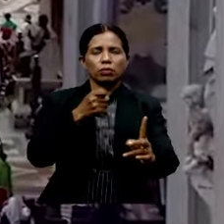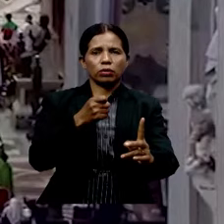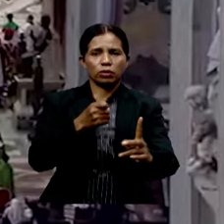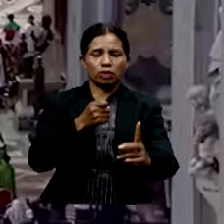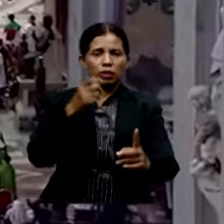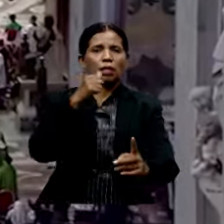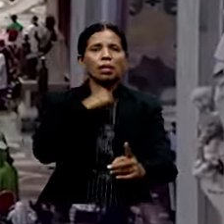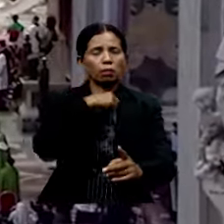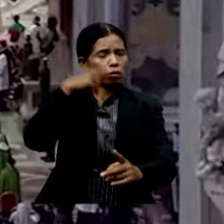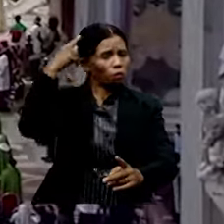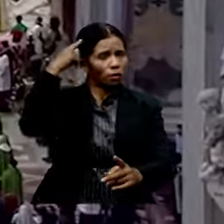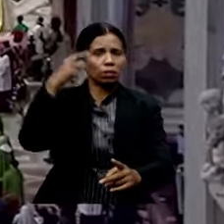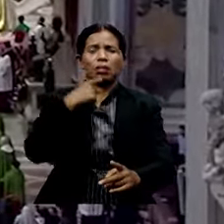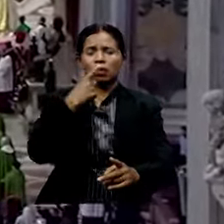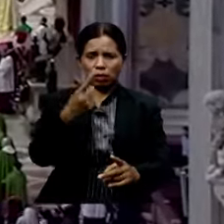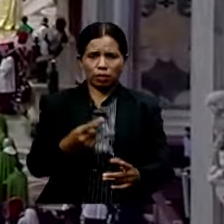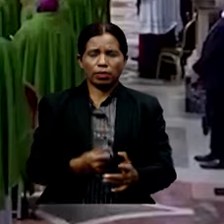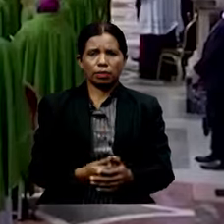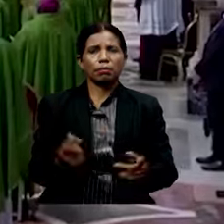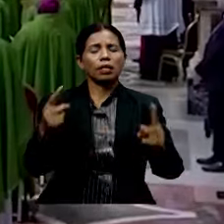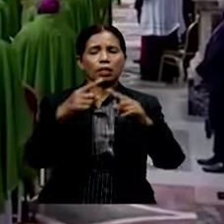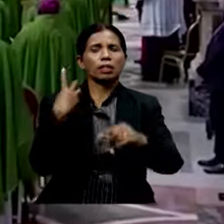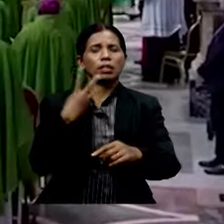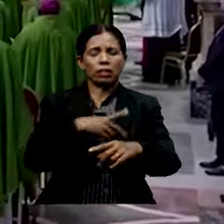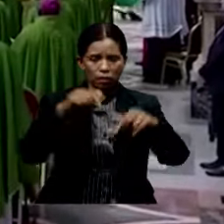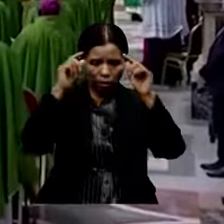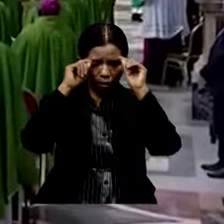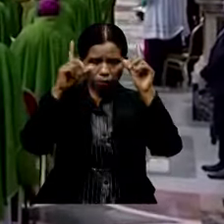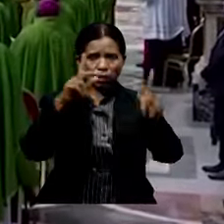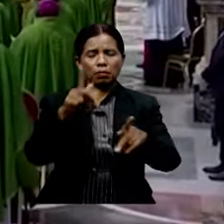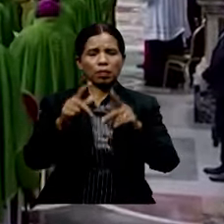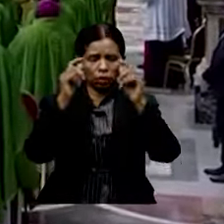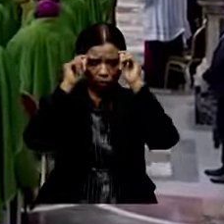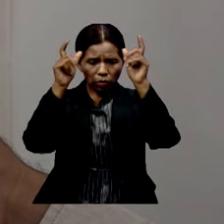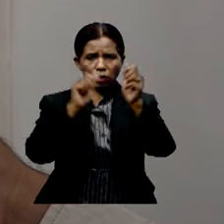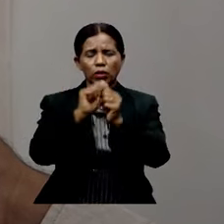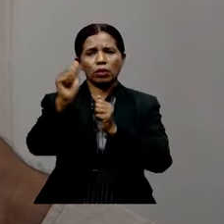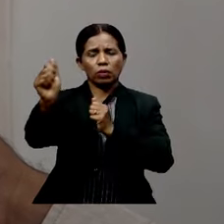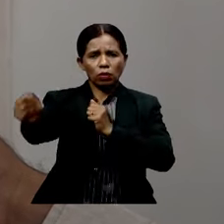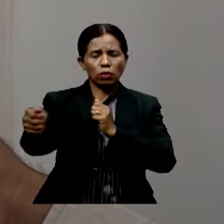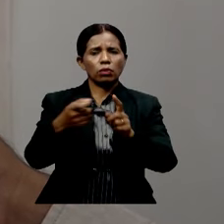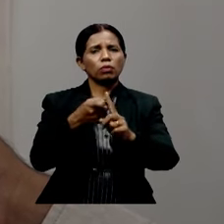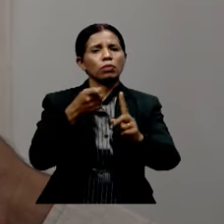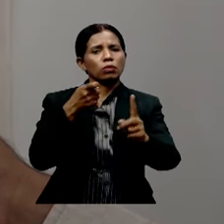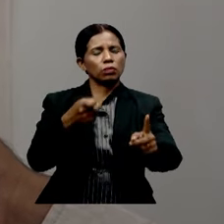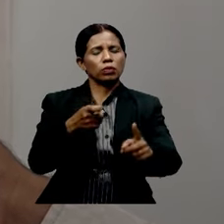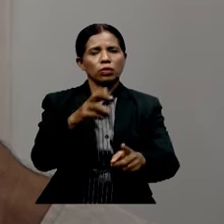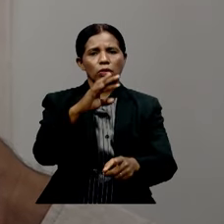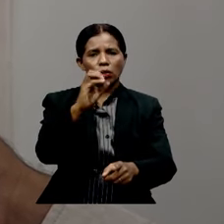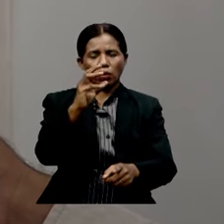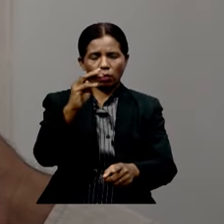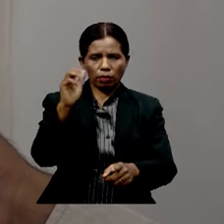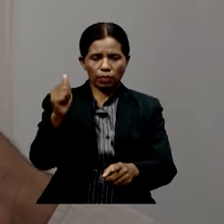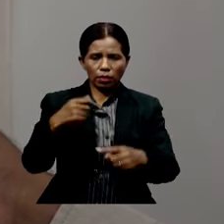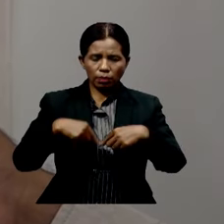Teptebes, ba ita ya Timor. Imagina Timor ini do kusibe Vatikan ni ba, bele ba